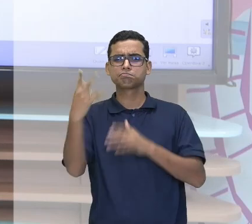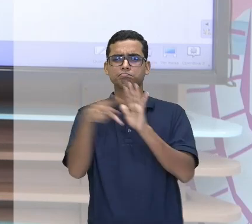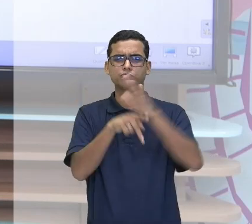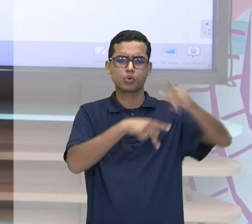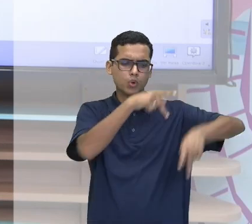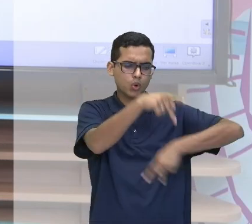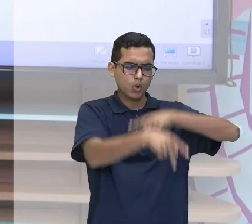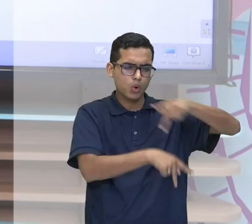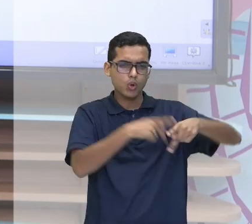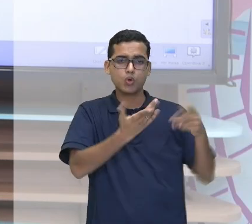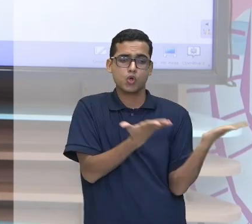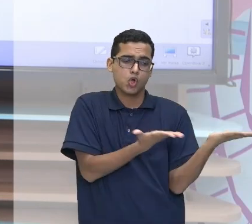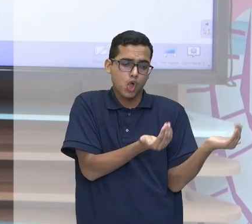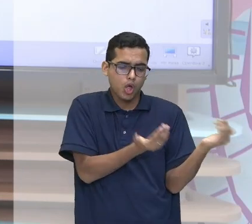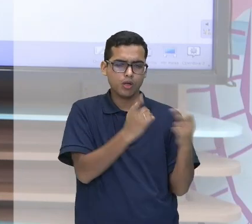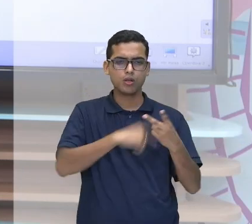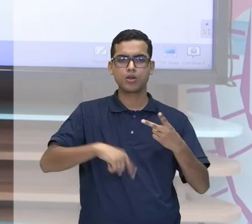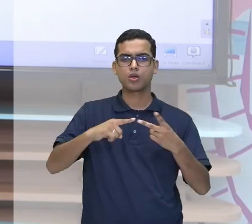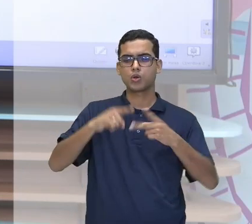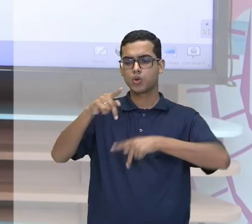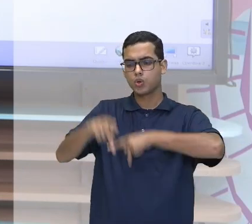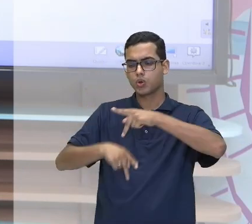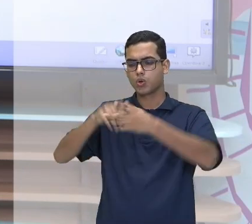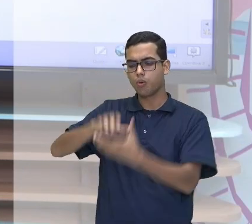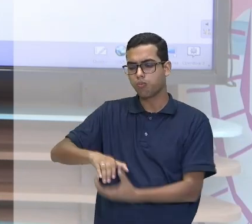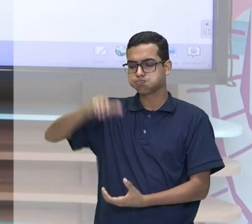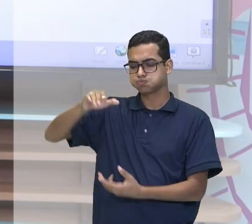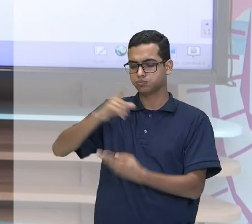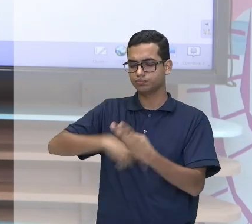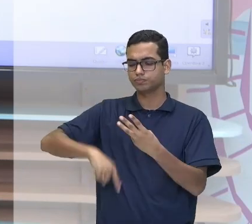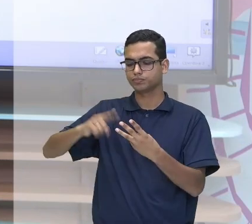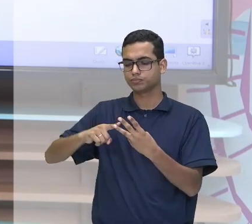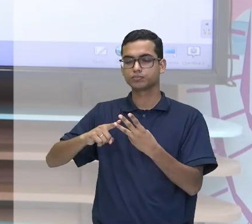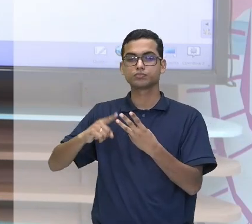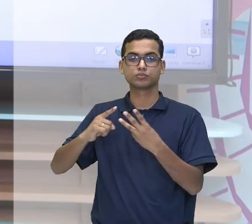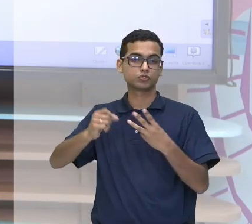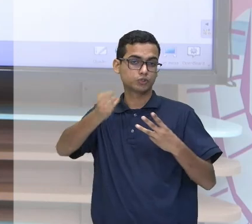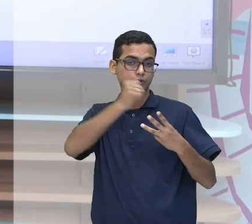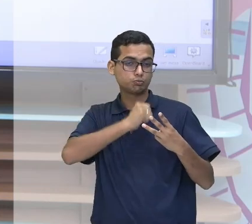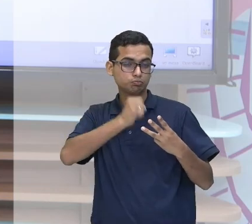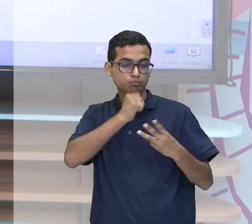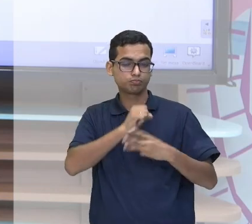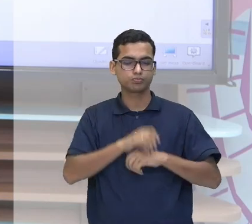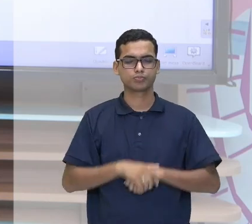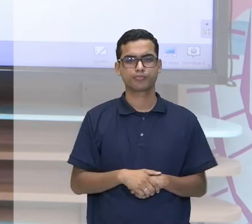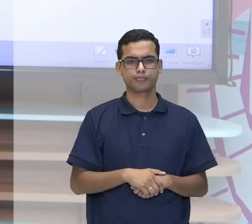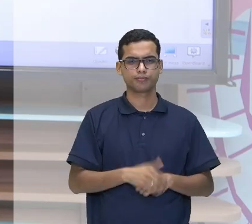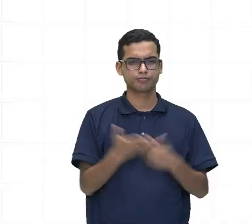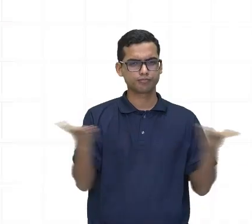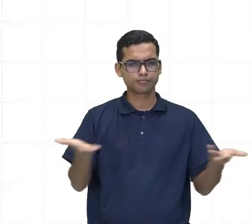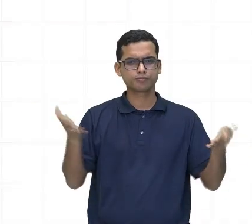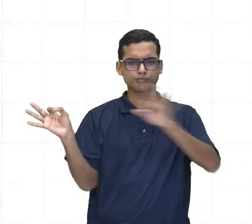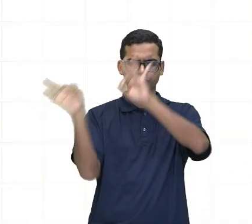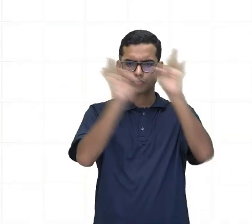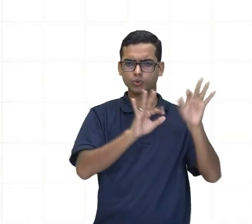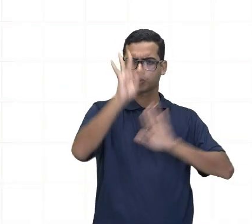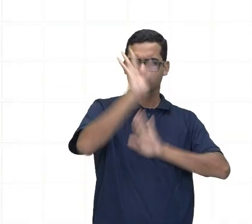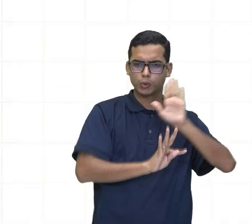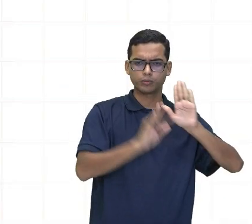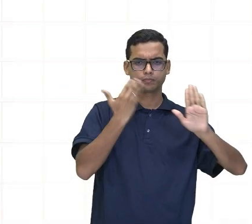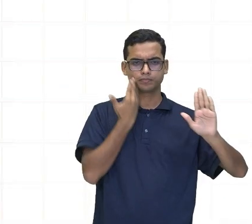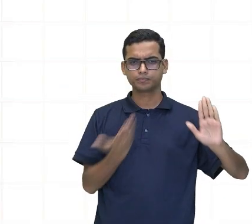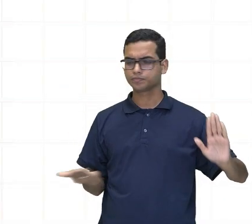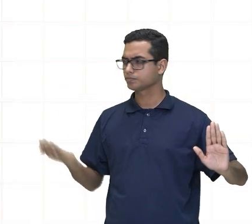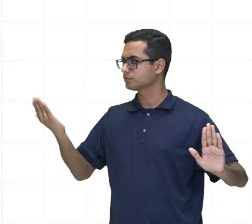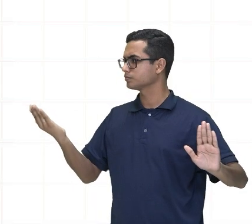população jovem, a população adulta e a população idosa. Vamos ao texto com essa análise aí da pirâmide